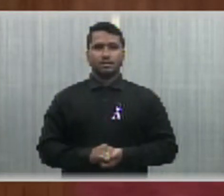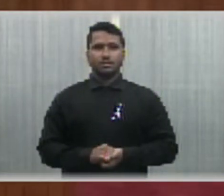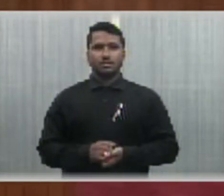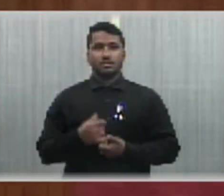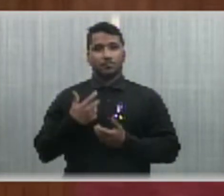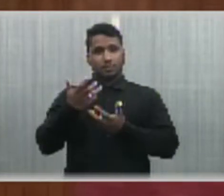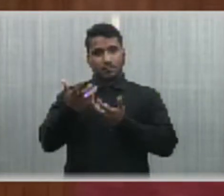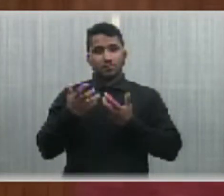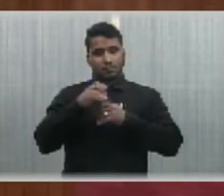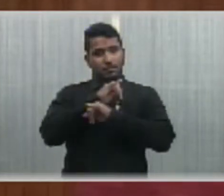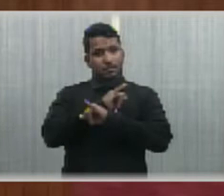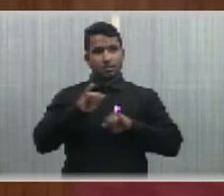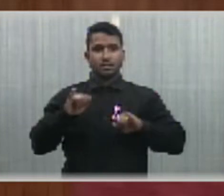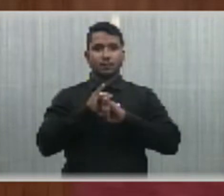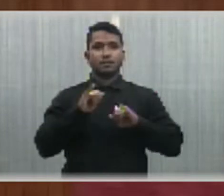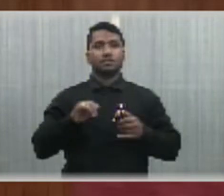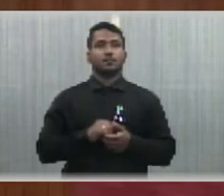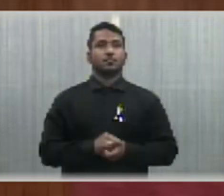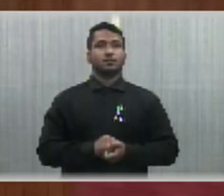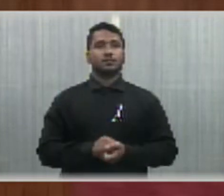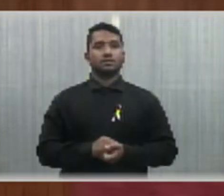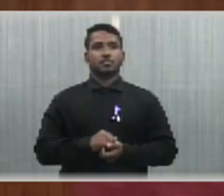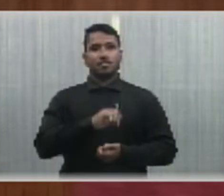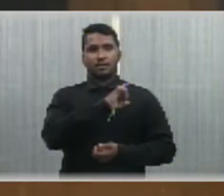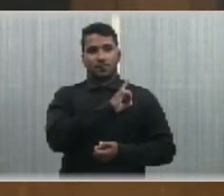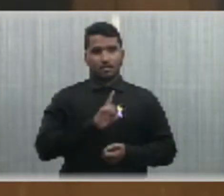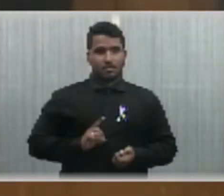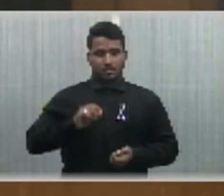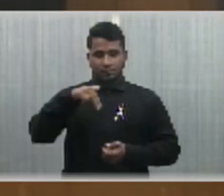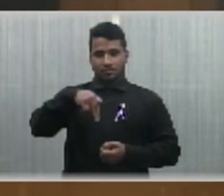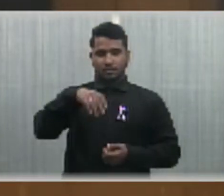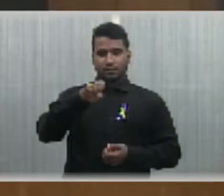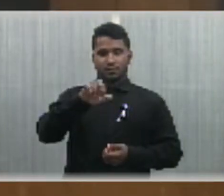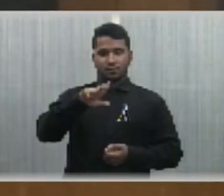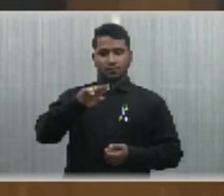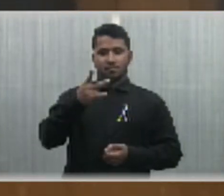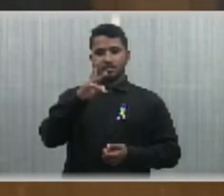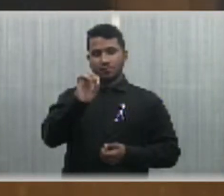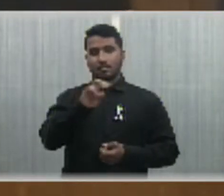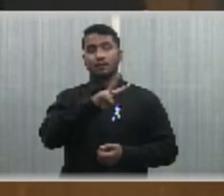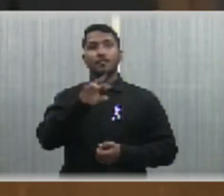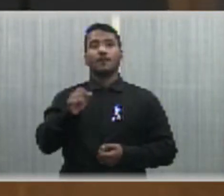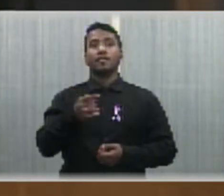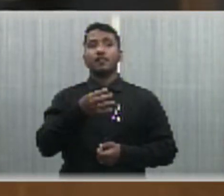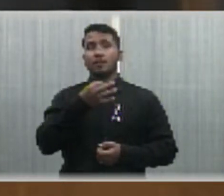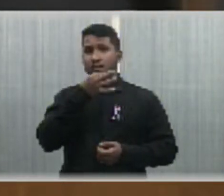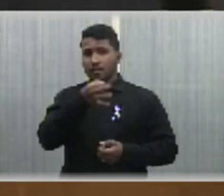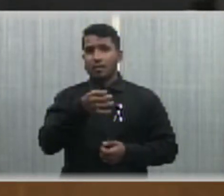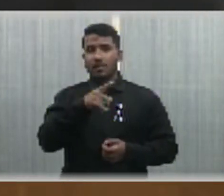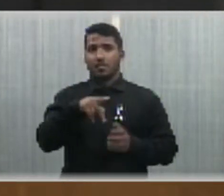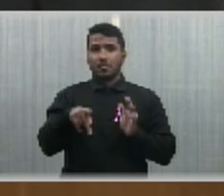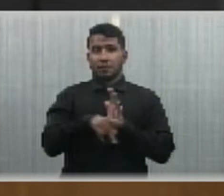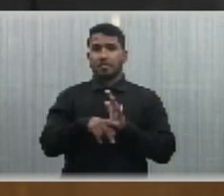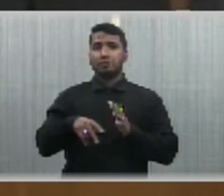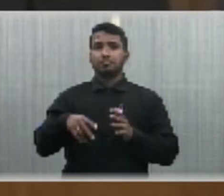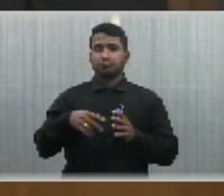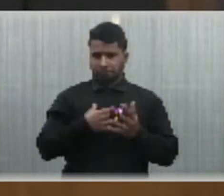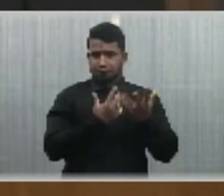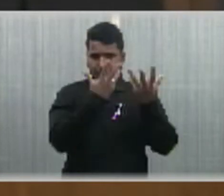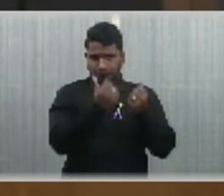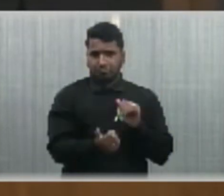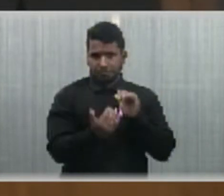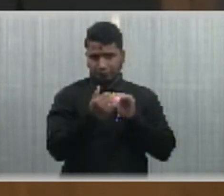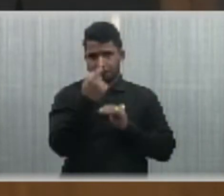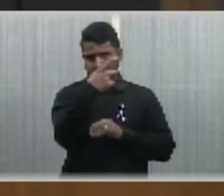Queremos comunicar, o deputado Nerinho vai fazer uma sugestão lá do plenário e eu acato 100%